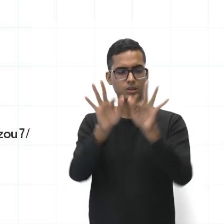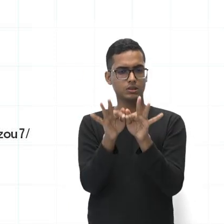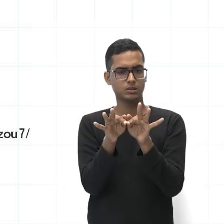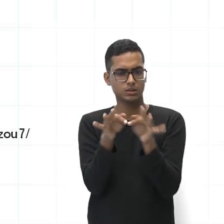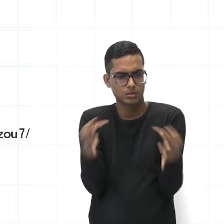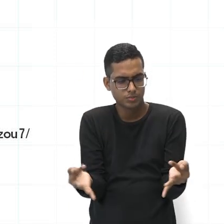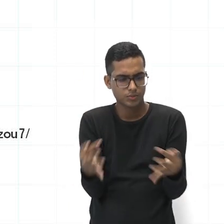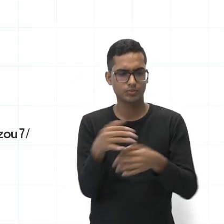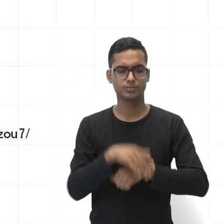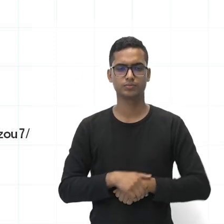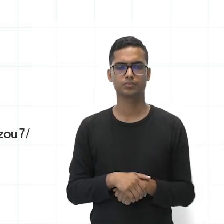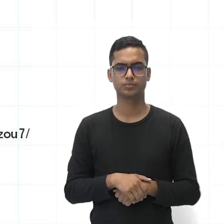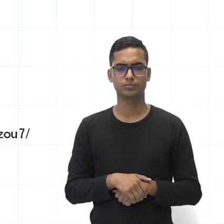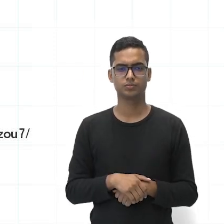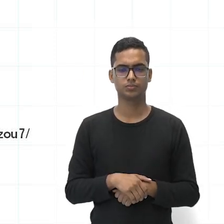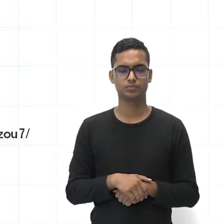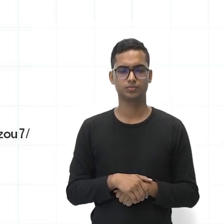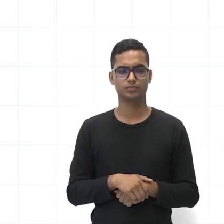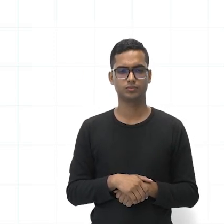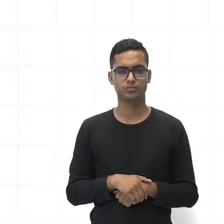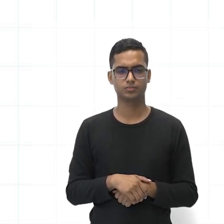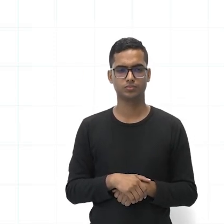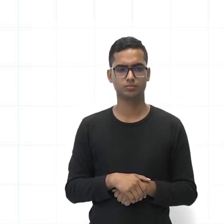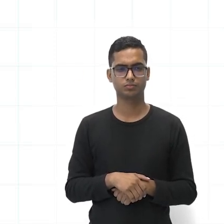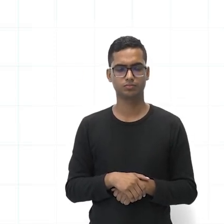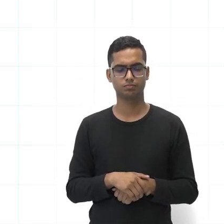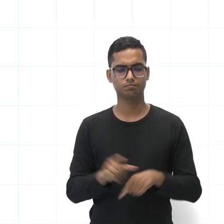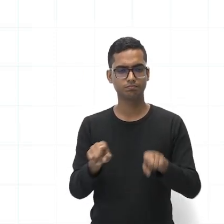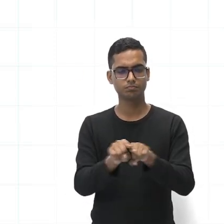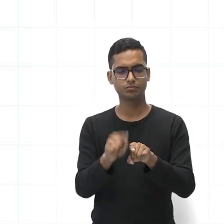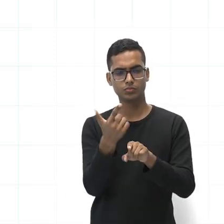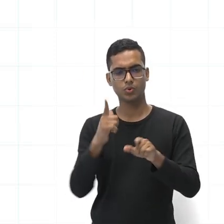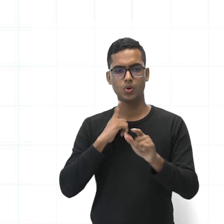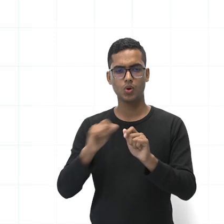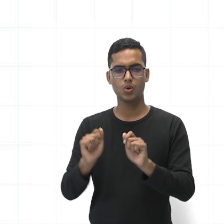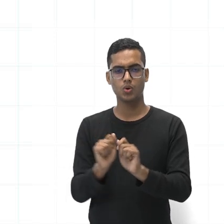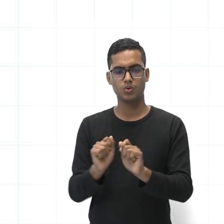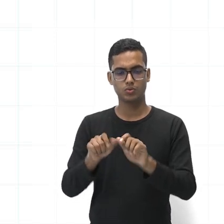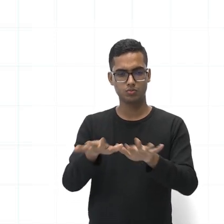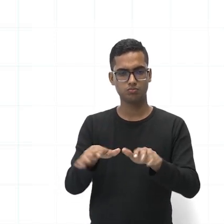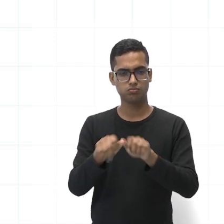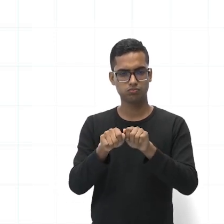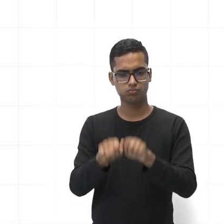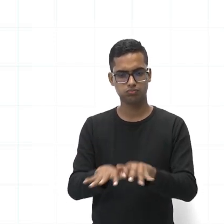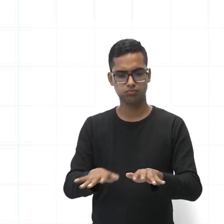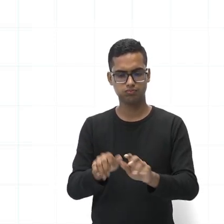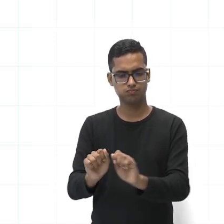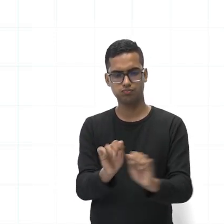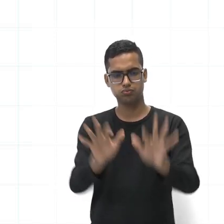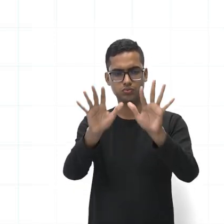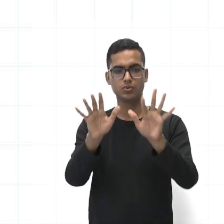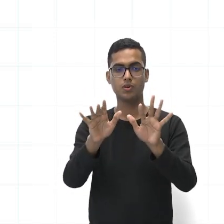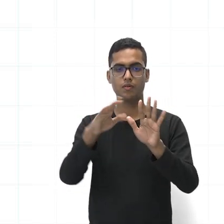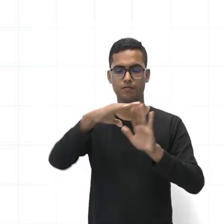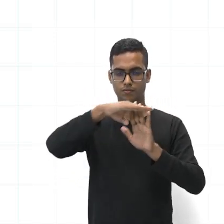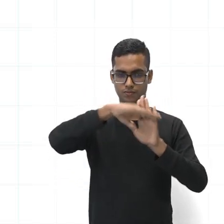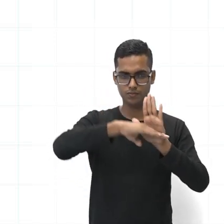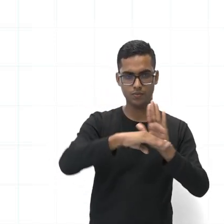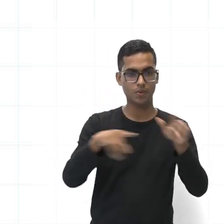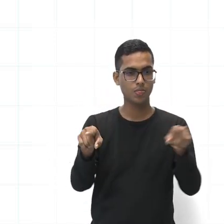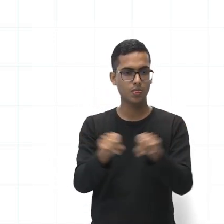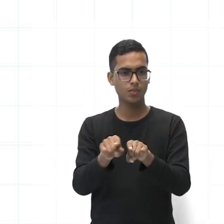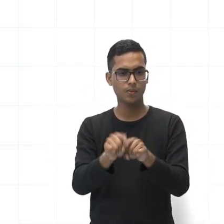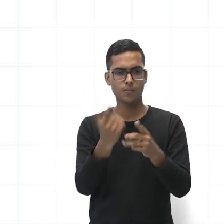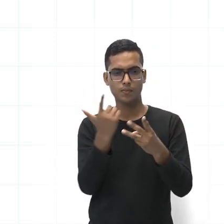cada uma. A extração, certo? Aqui nós temos os exemplos, né,